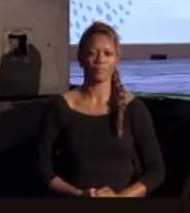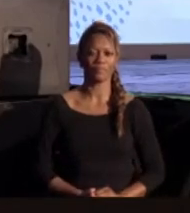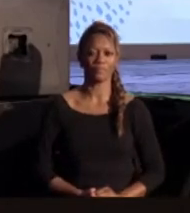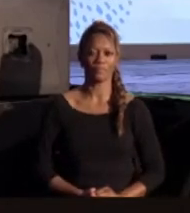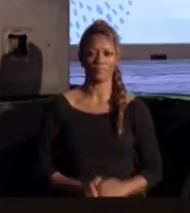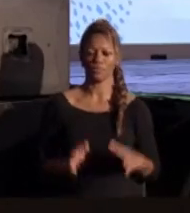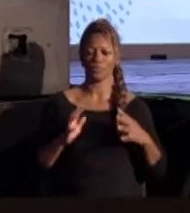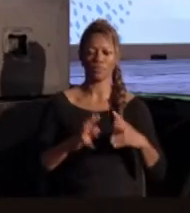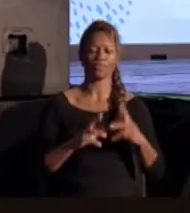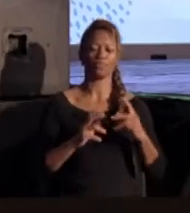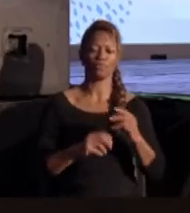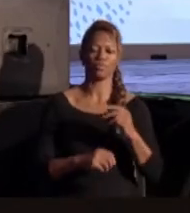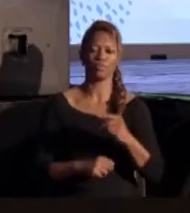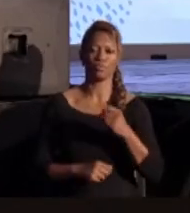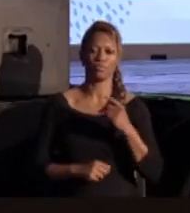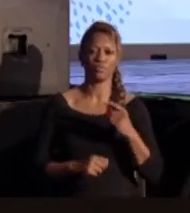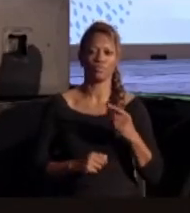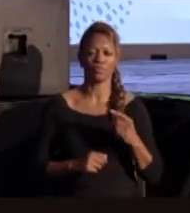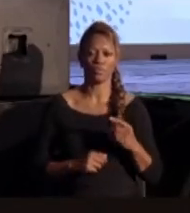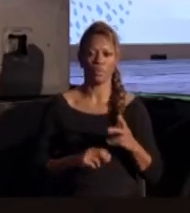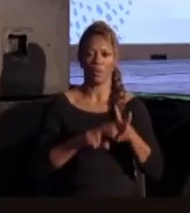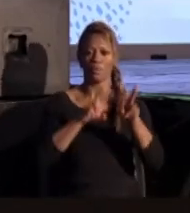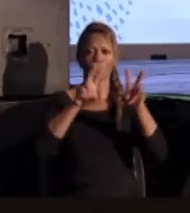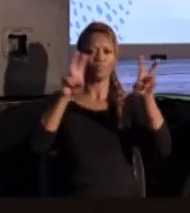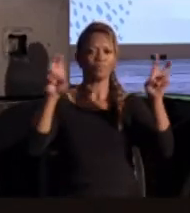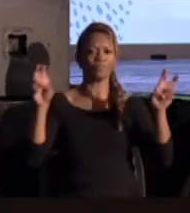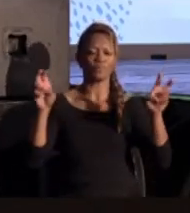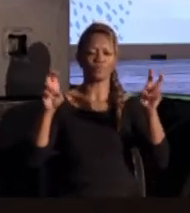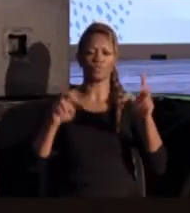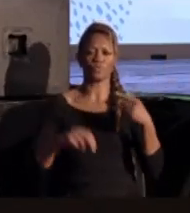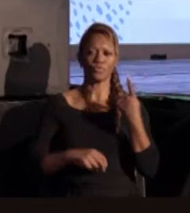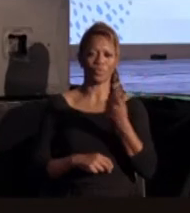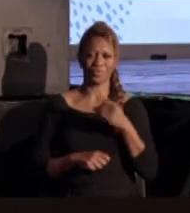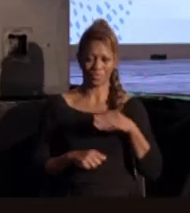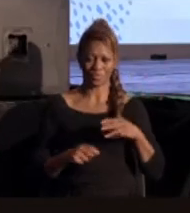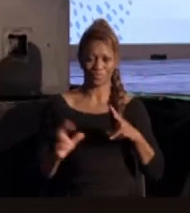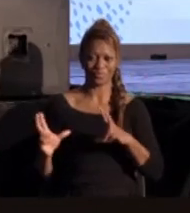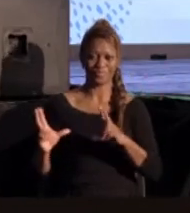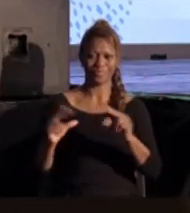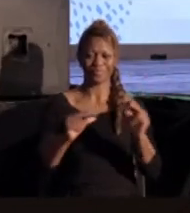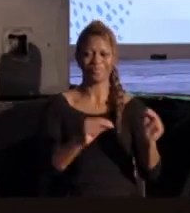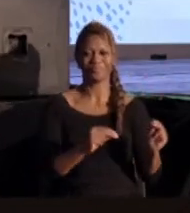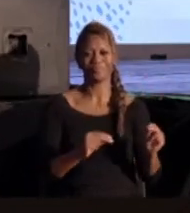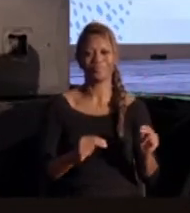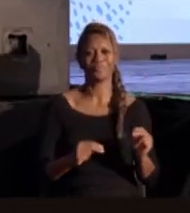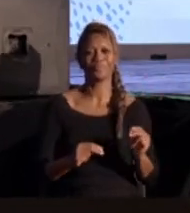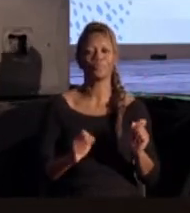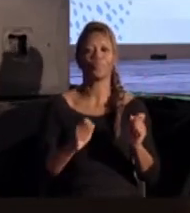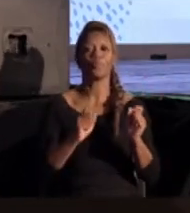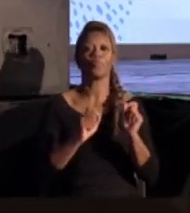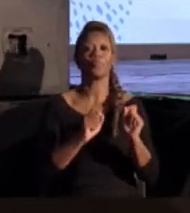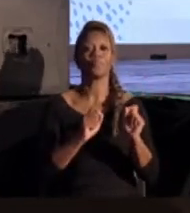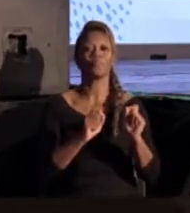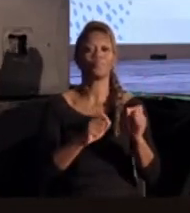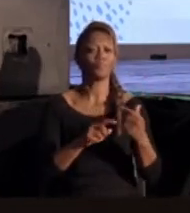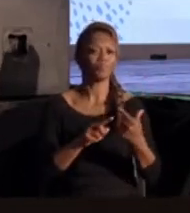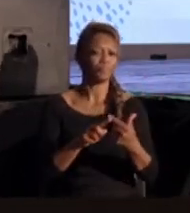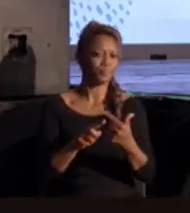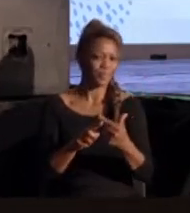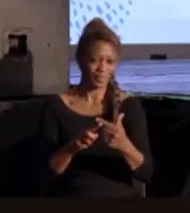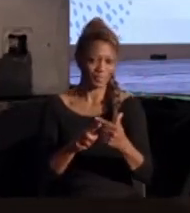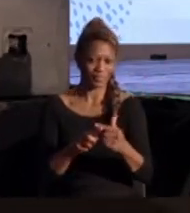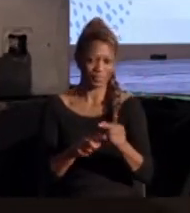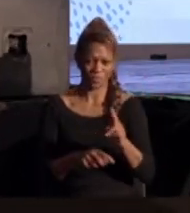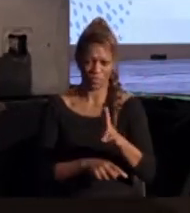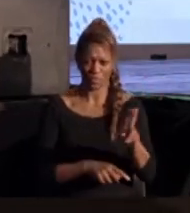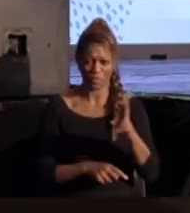E dentro disso, a gente, conversando, chegou ao ponto de por que esse nome,